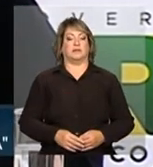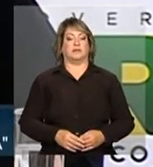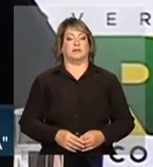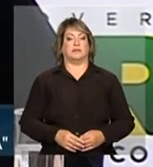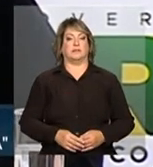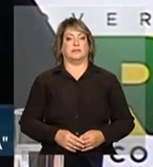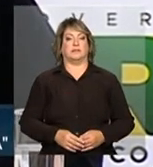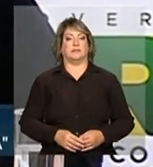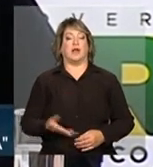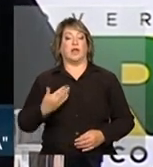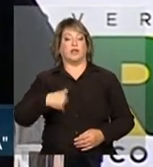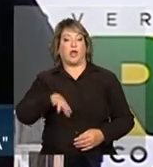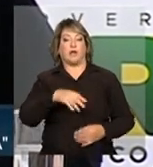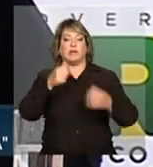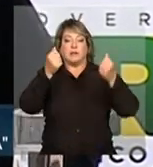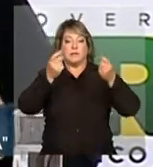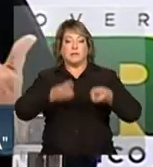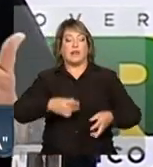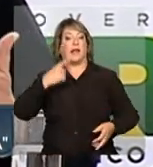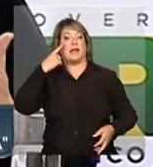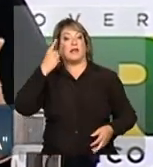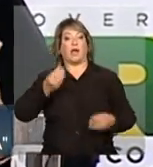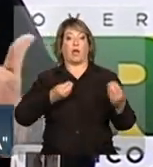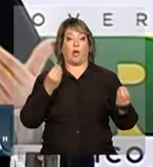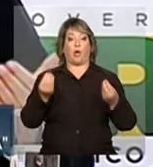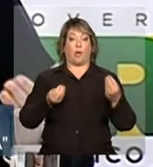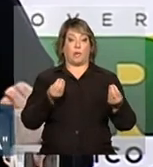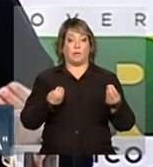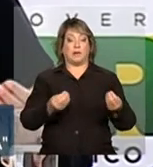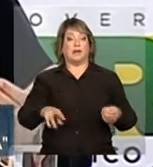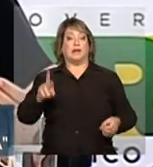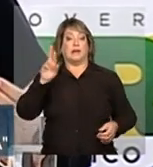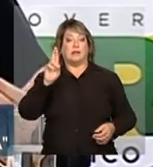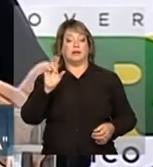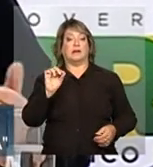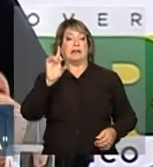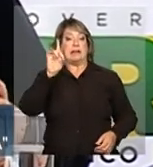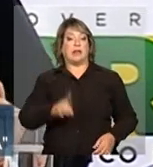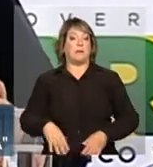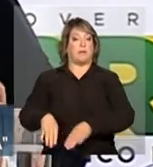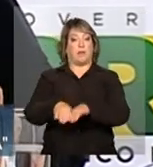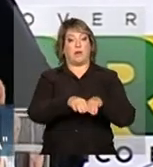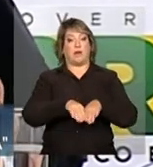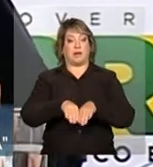nós relacionamos a ideia de representação e democracia.